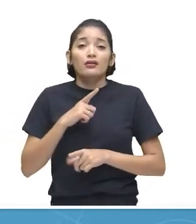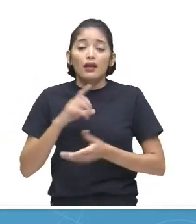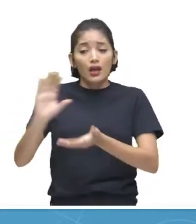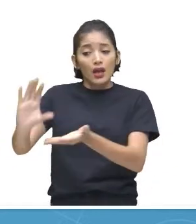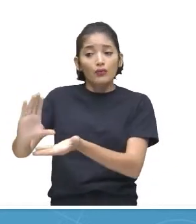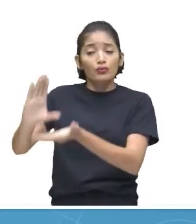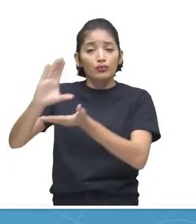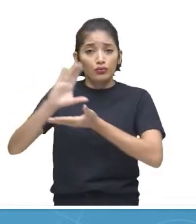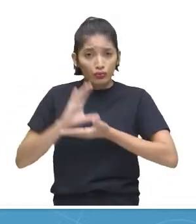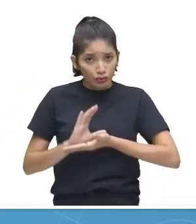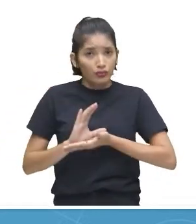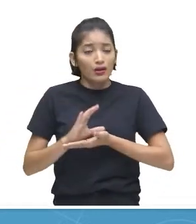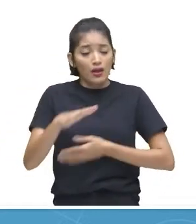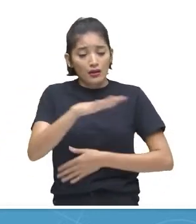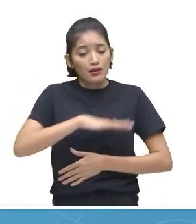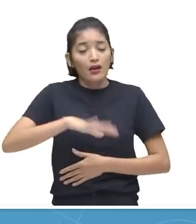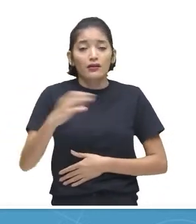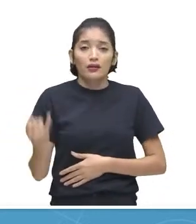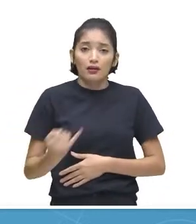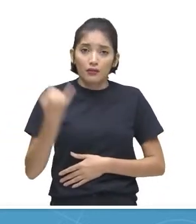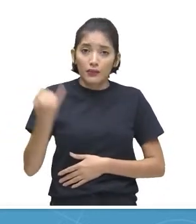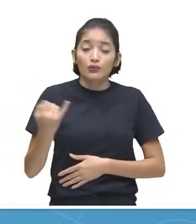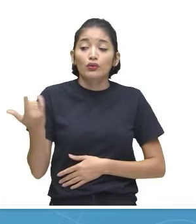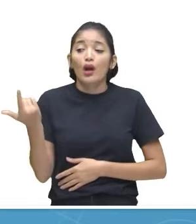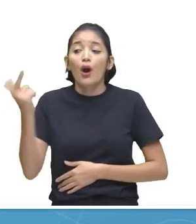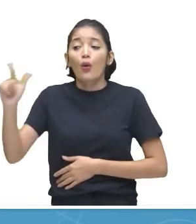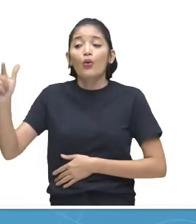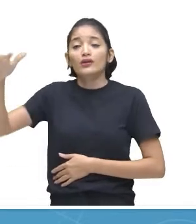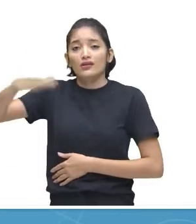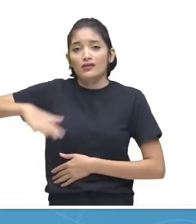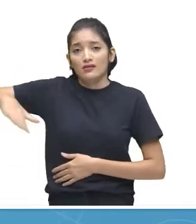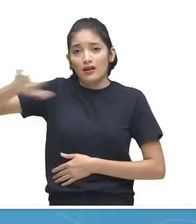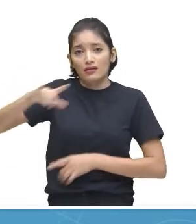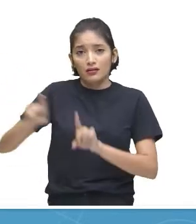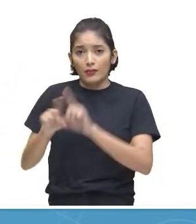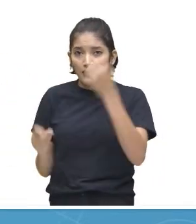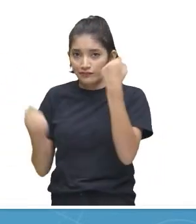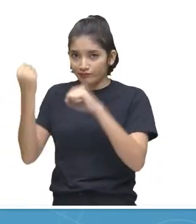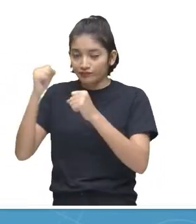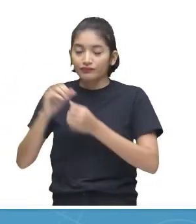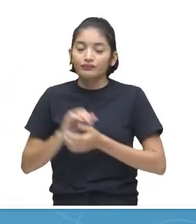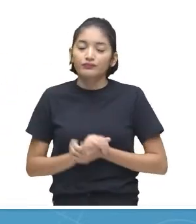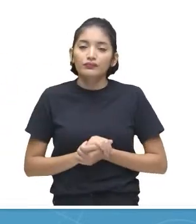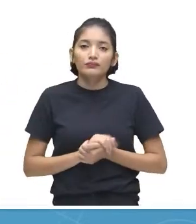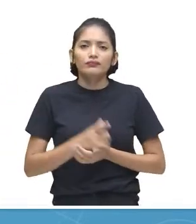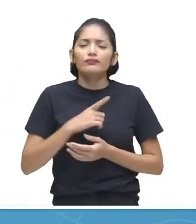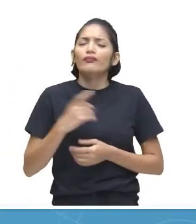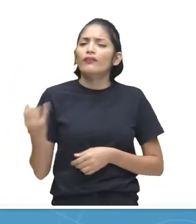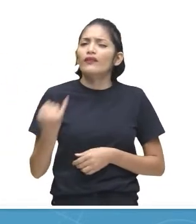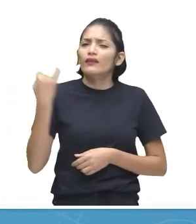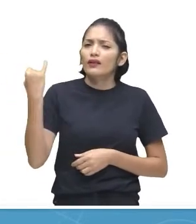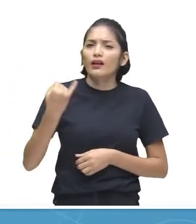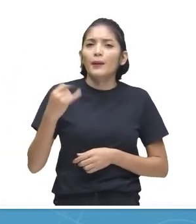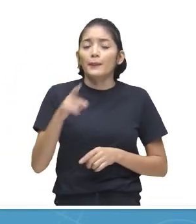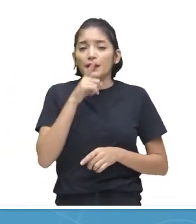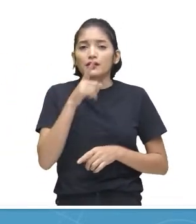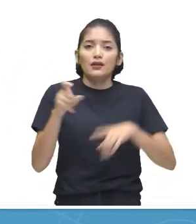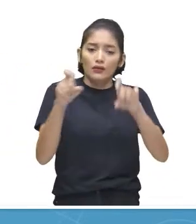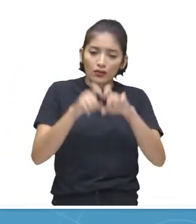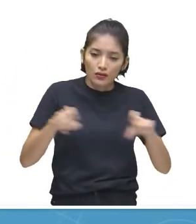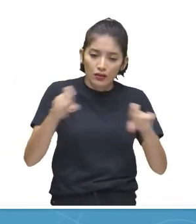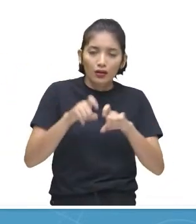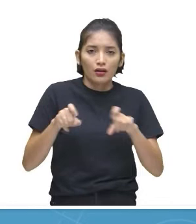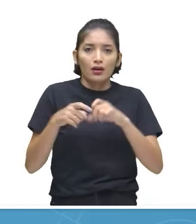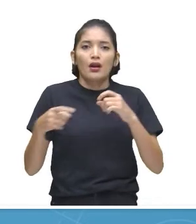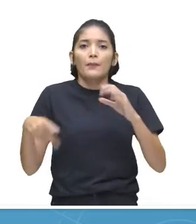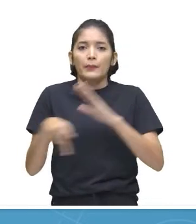investimento nessa área nos dias de hoje, uma importância maior do que as outras áreas da indústria. Né? Vai ter uma maior importância nos sistemas de computadores que são ligados